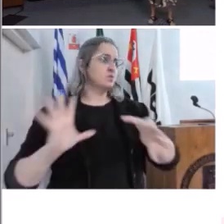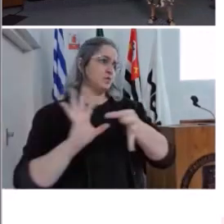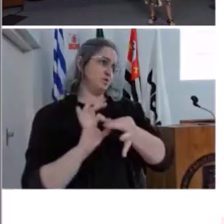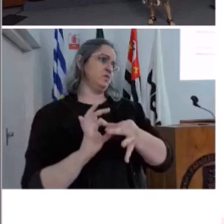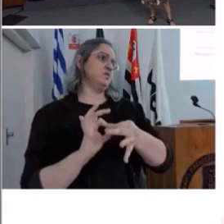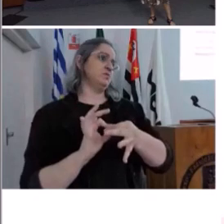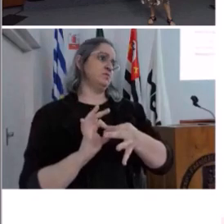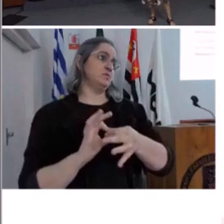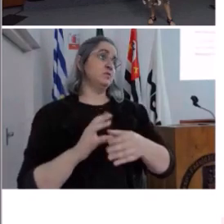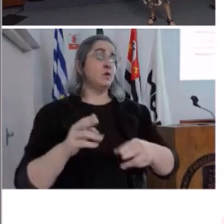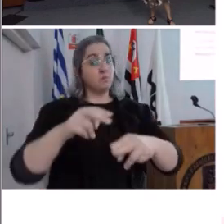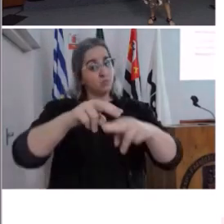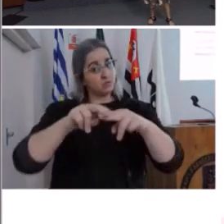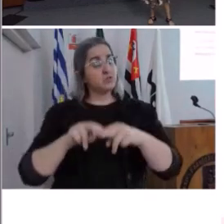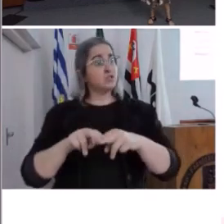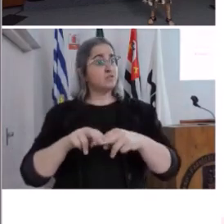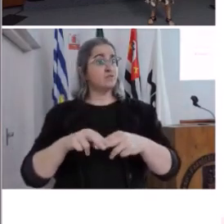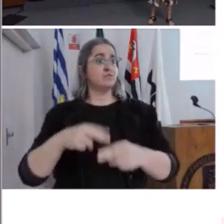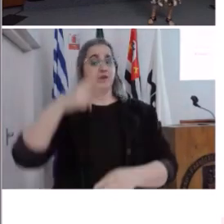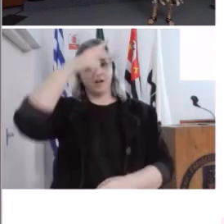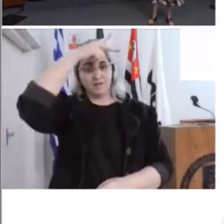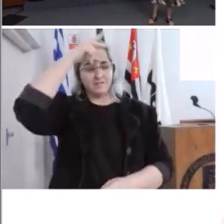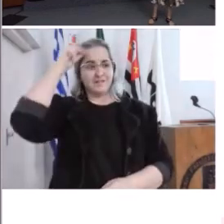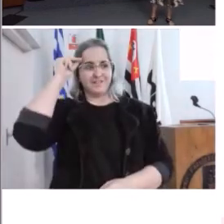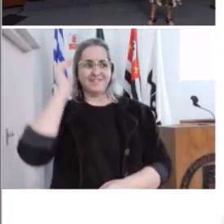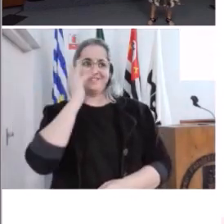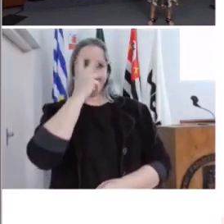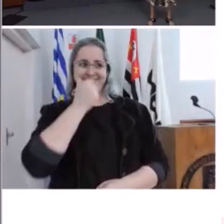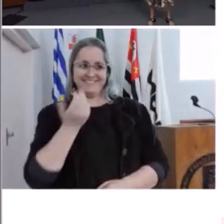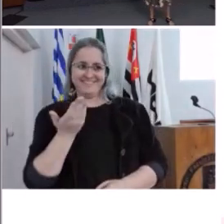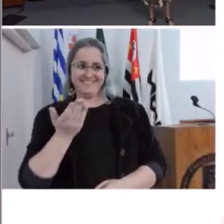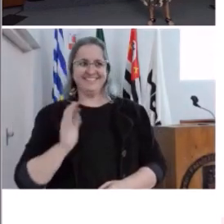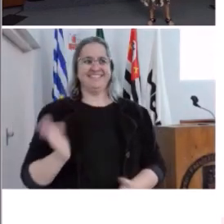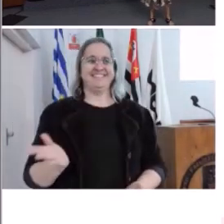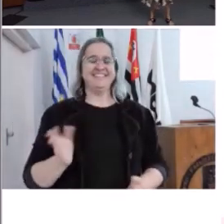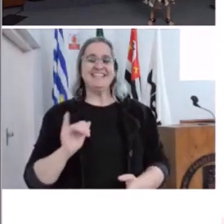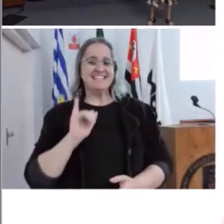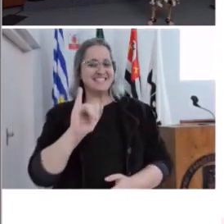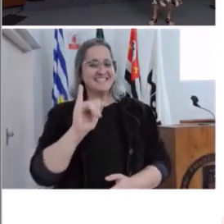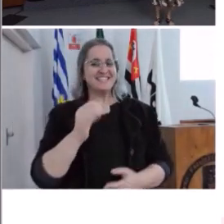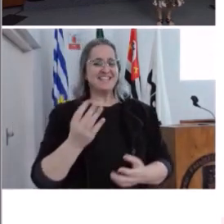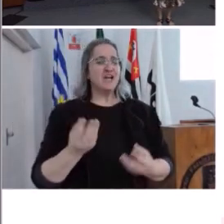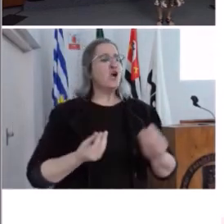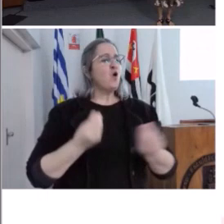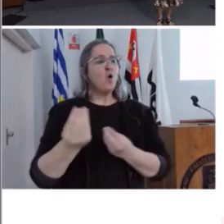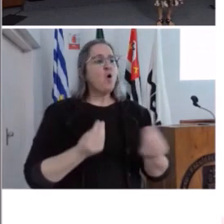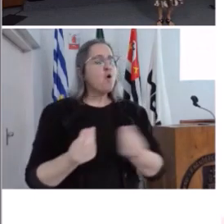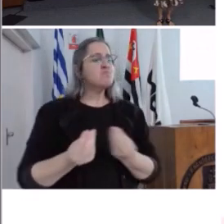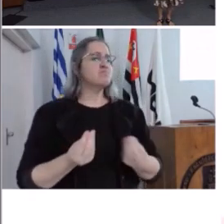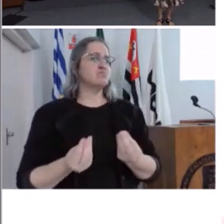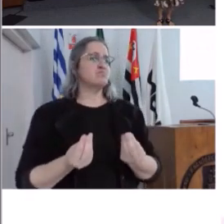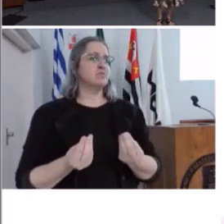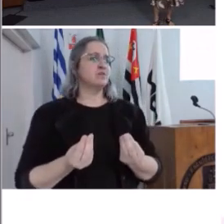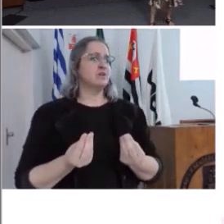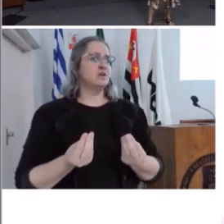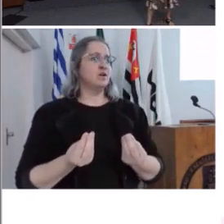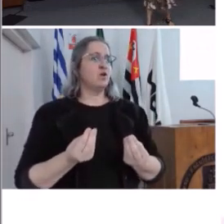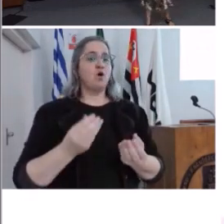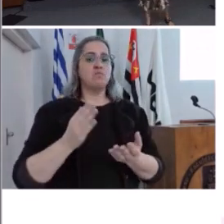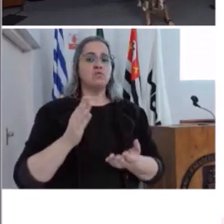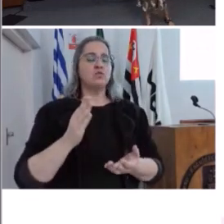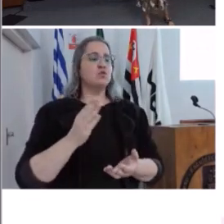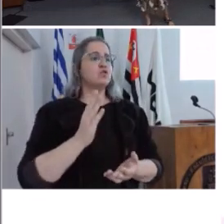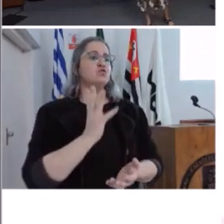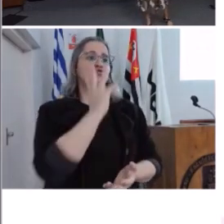a nossa querida Linda Valéria. Se ela não estivesse aqui, como que nós poderíamos passar para